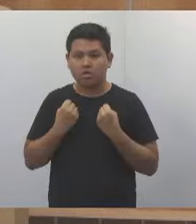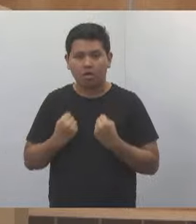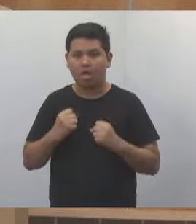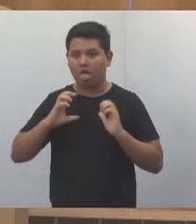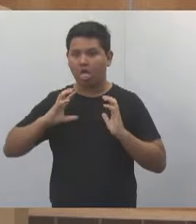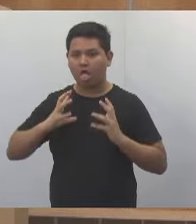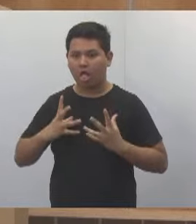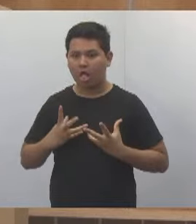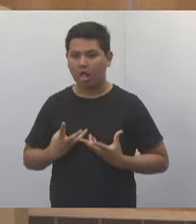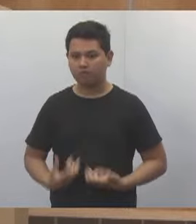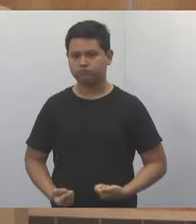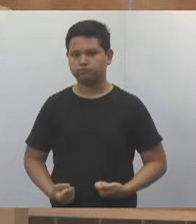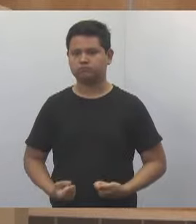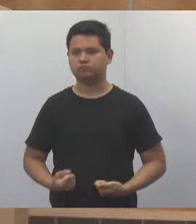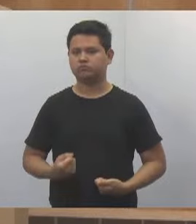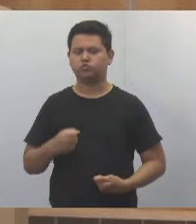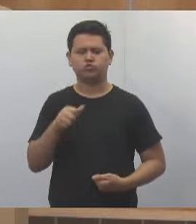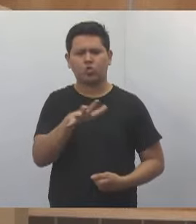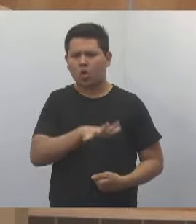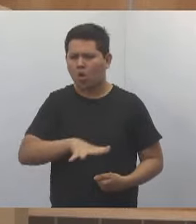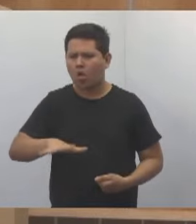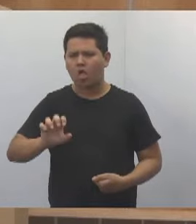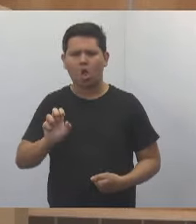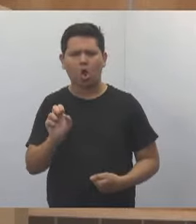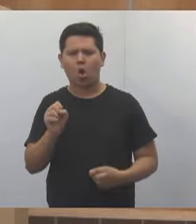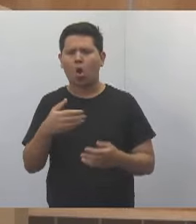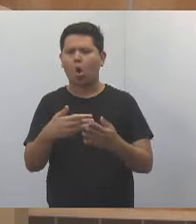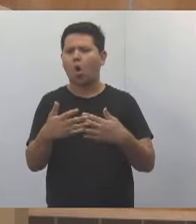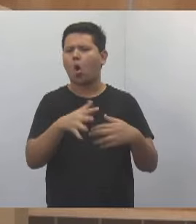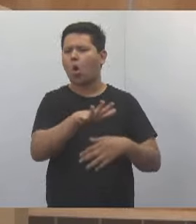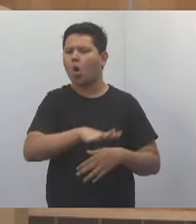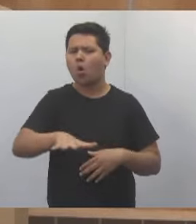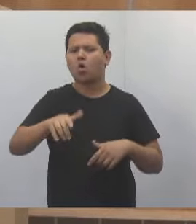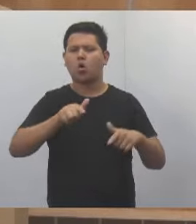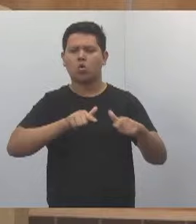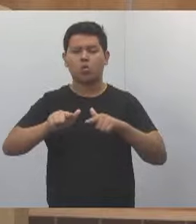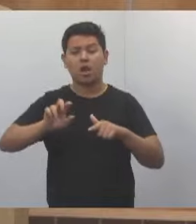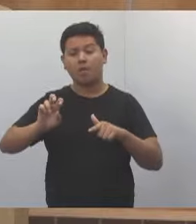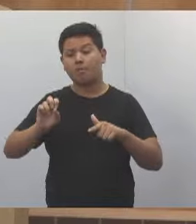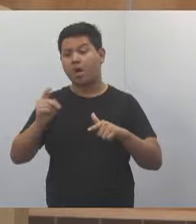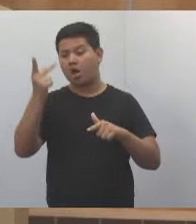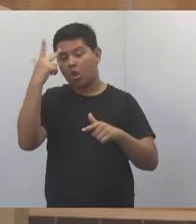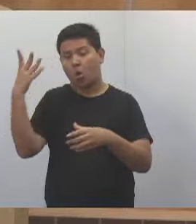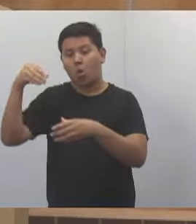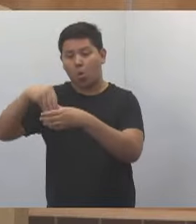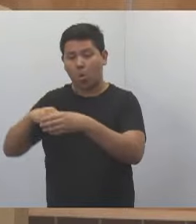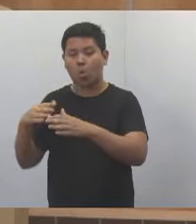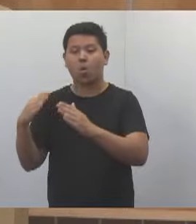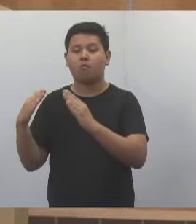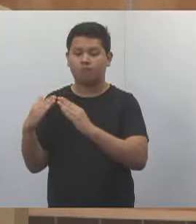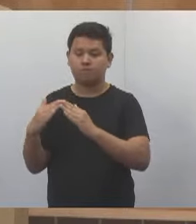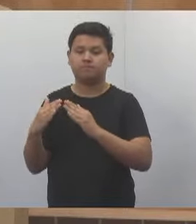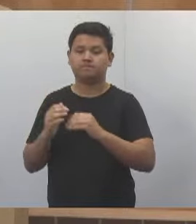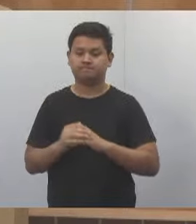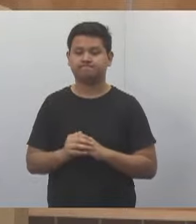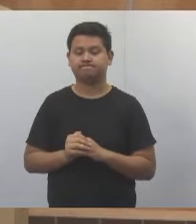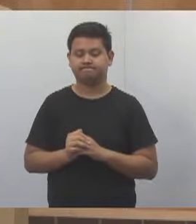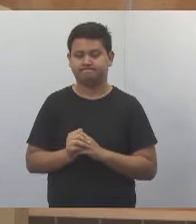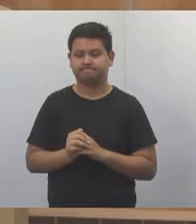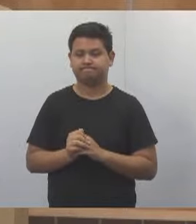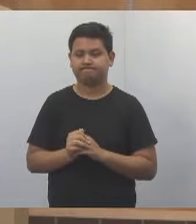suporta, seja no ambiente de trabalho ou dentro da sua própria casa. Então, eu